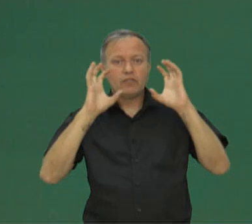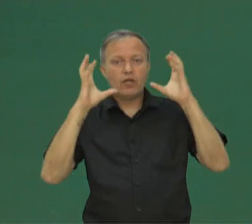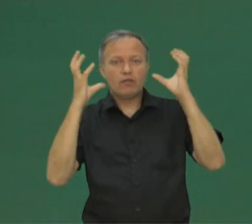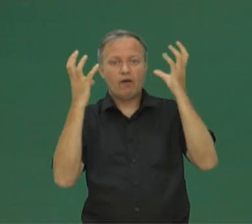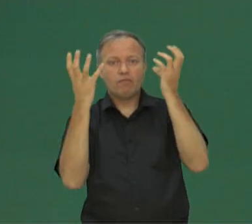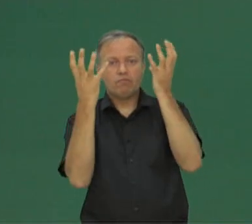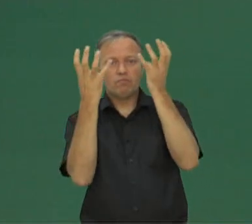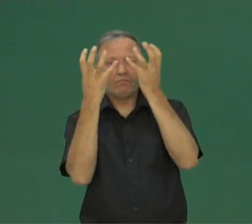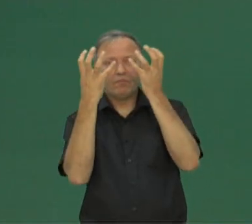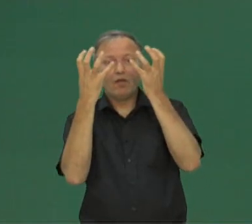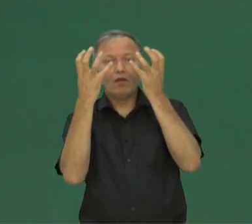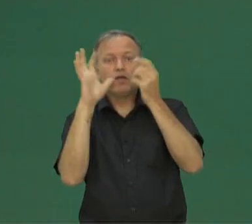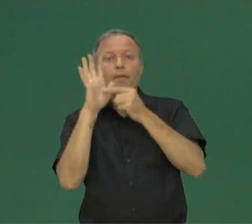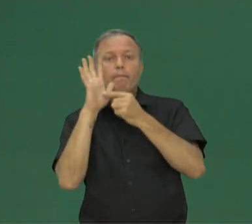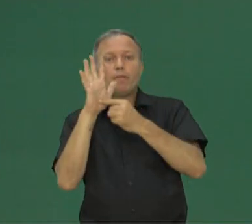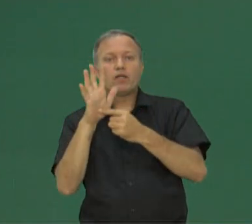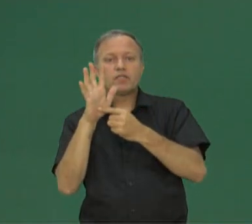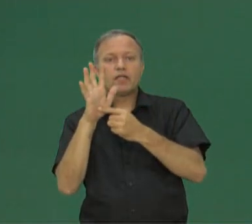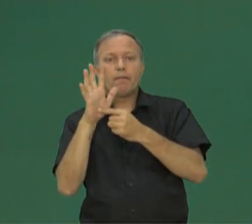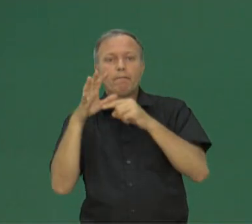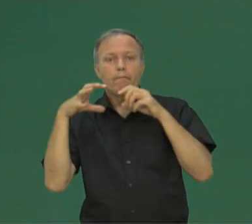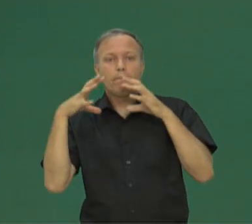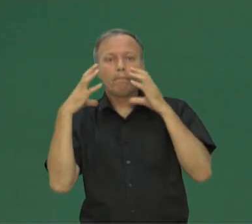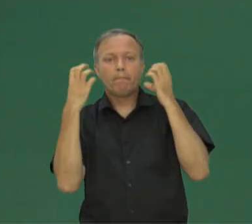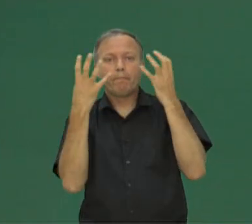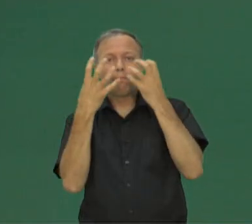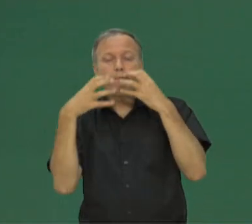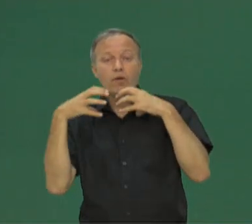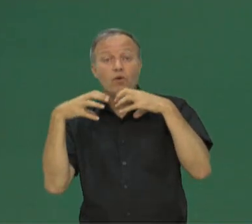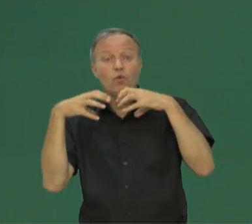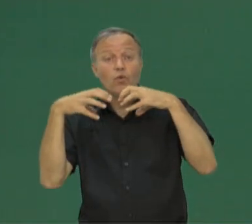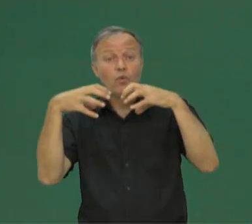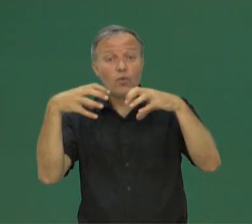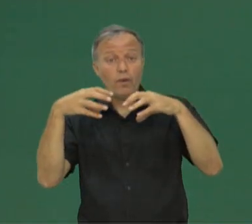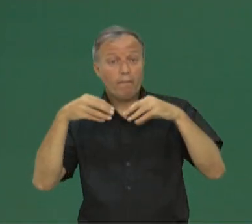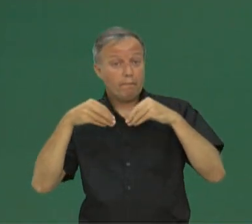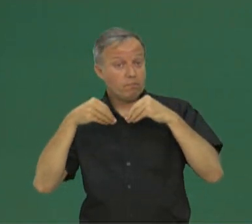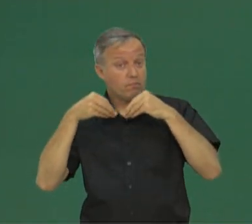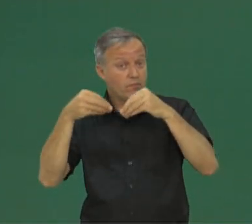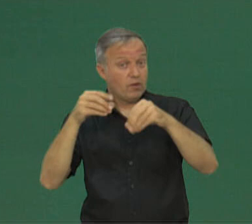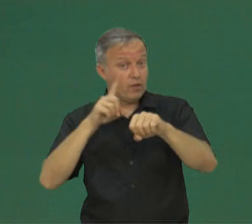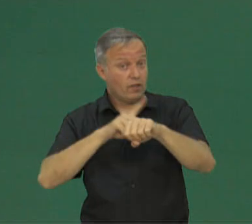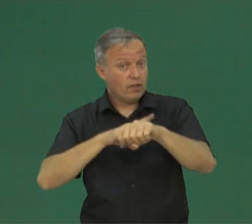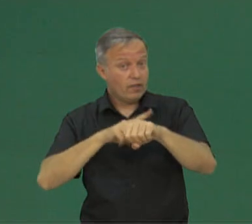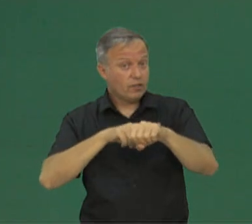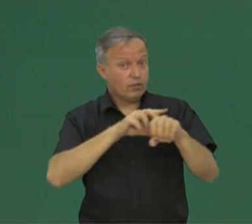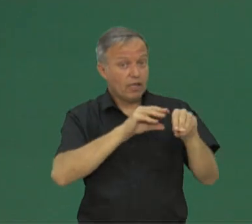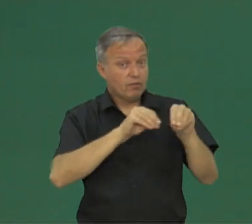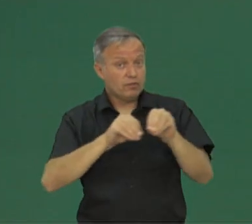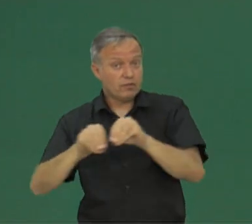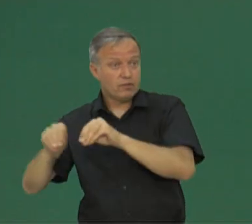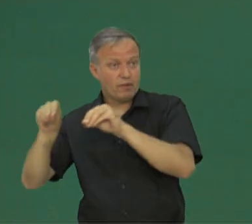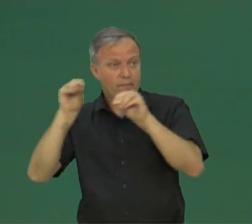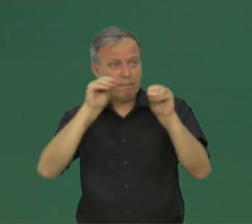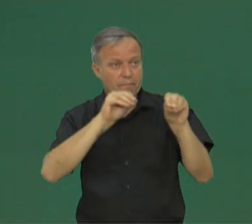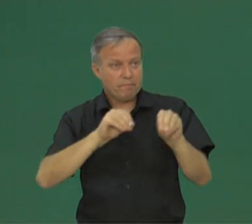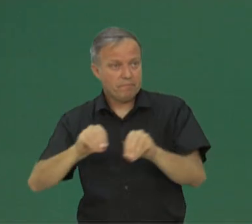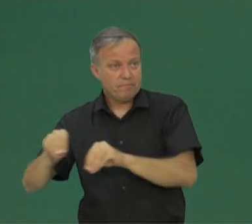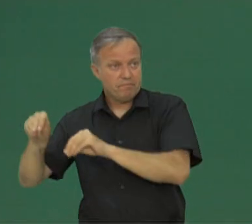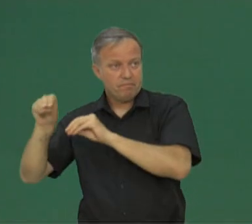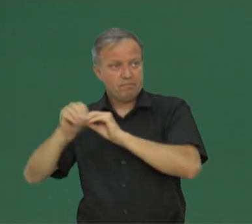tempo passando, né? Porque as nuvens se movimentam, não se movimentam? Se movimentam, não é? Vamos em